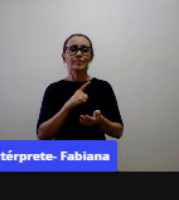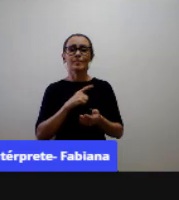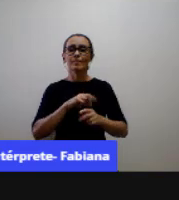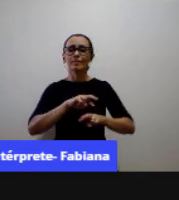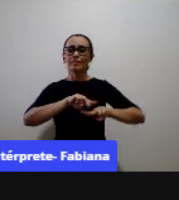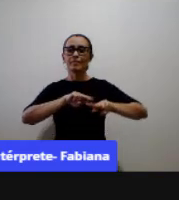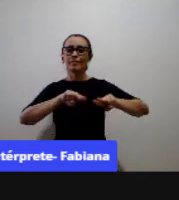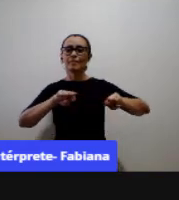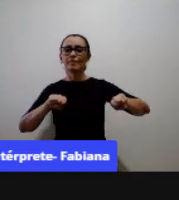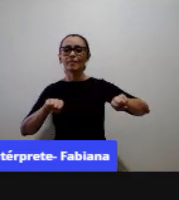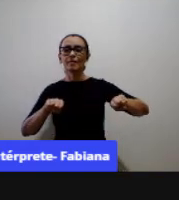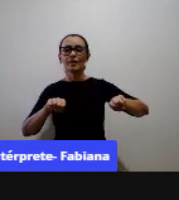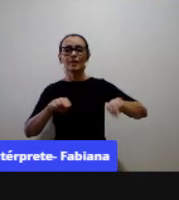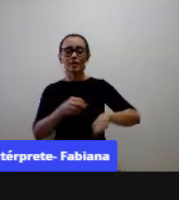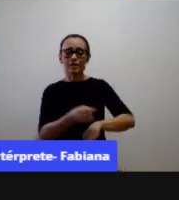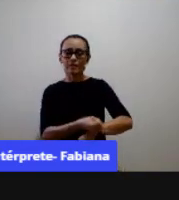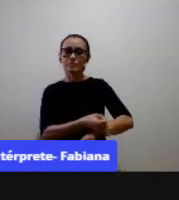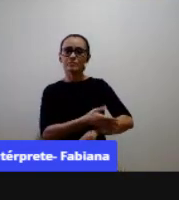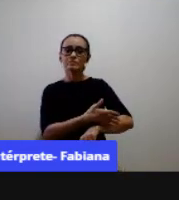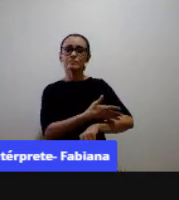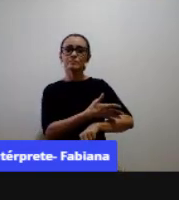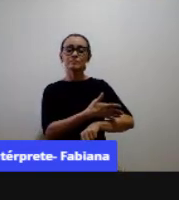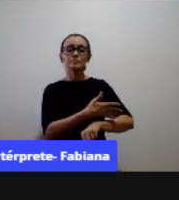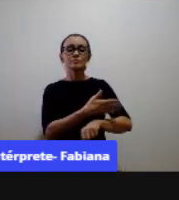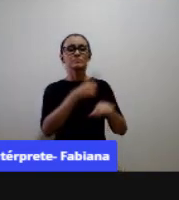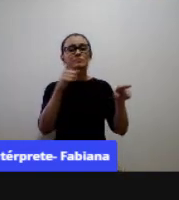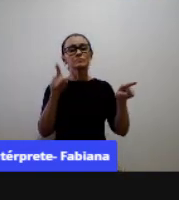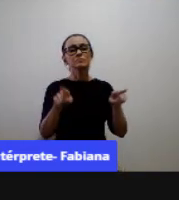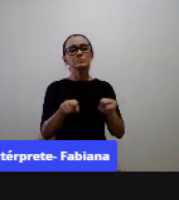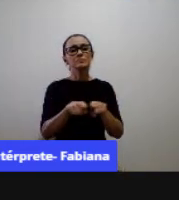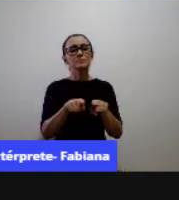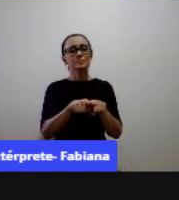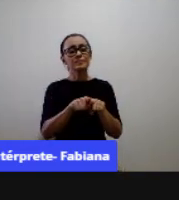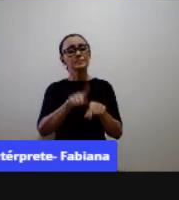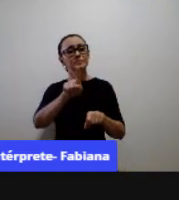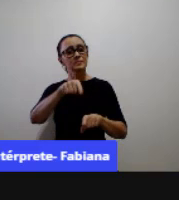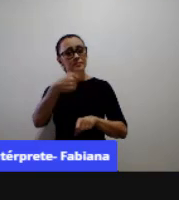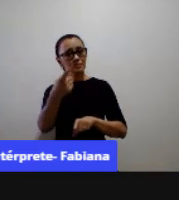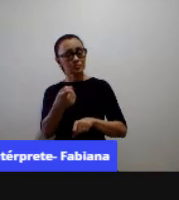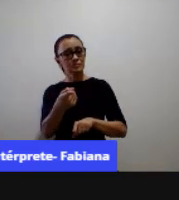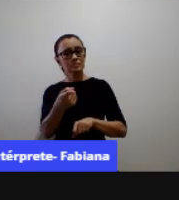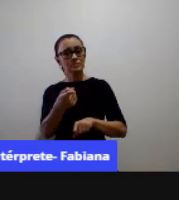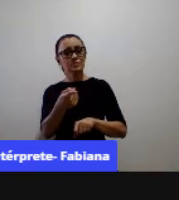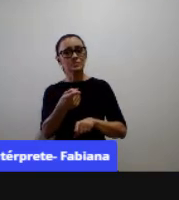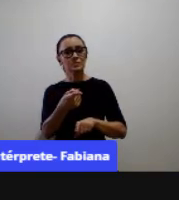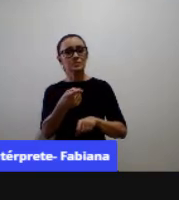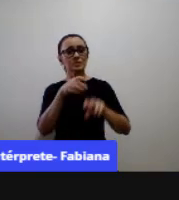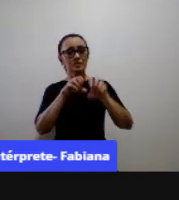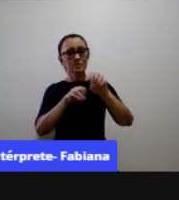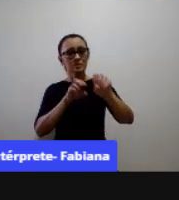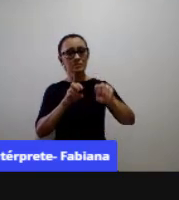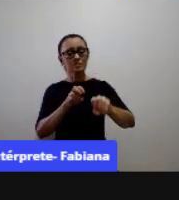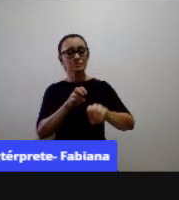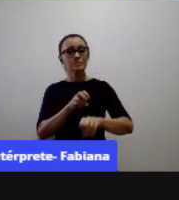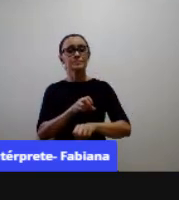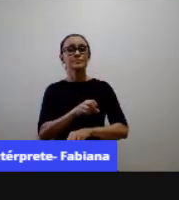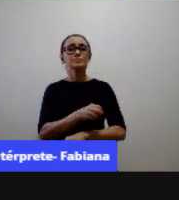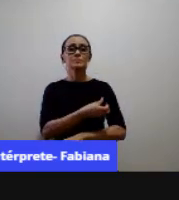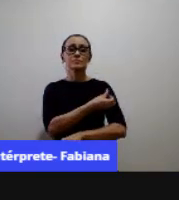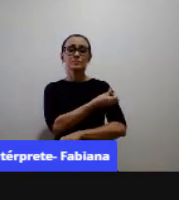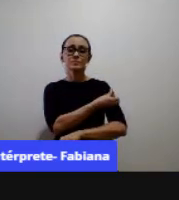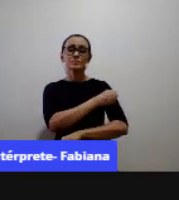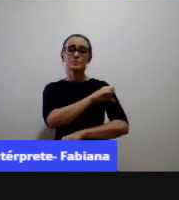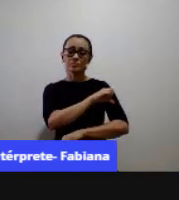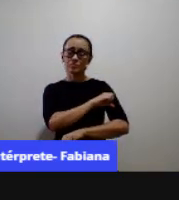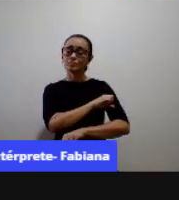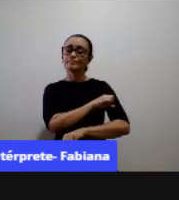infantil, e uma sondagem, na sequência, vocês vão ver aí, uma sondagem de educação do ensino fundamental, do